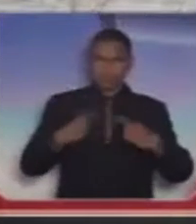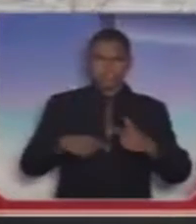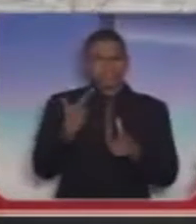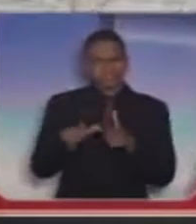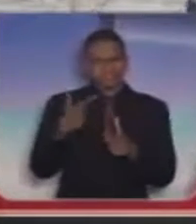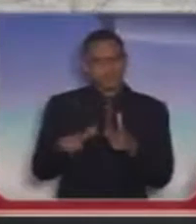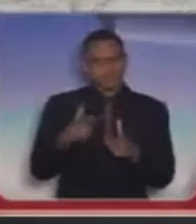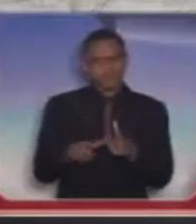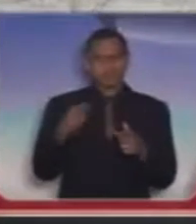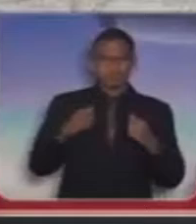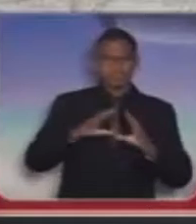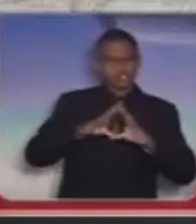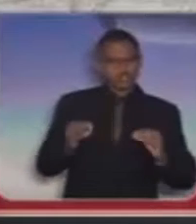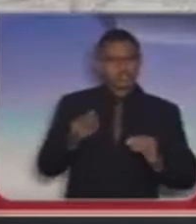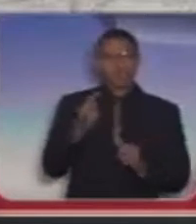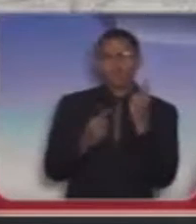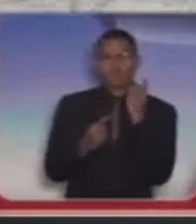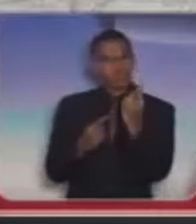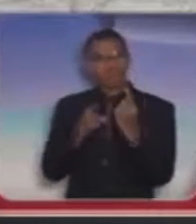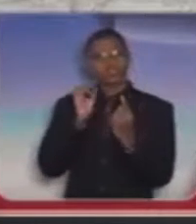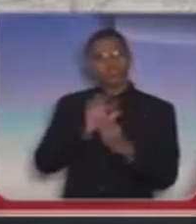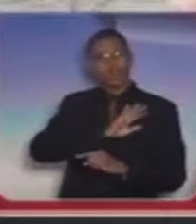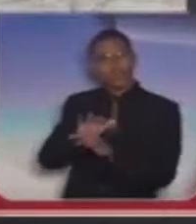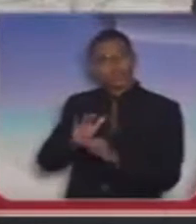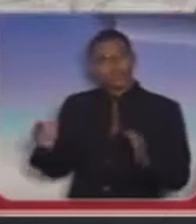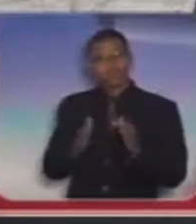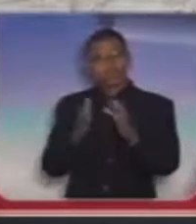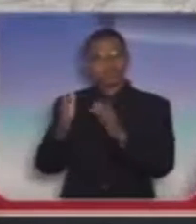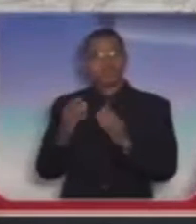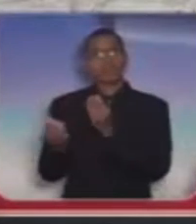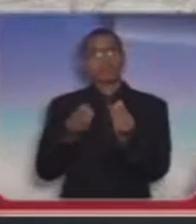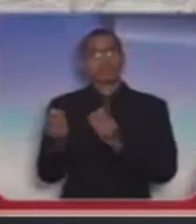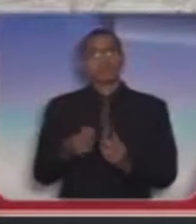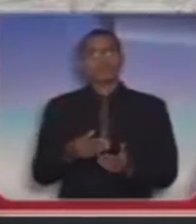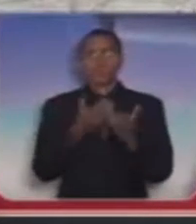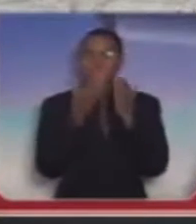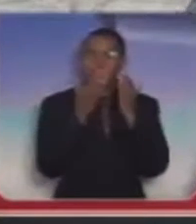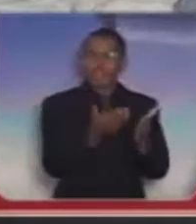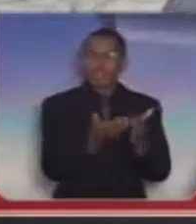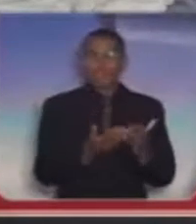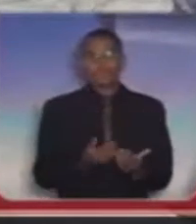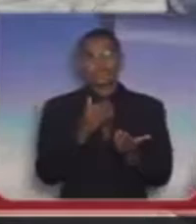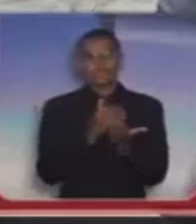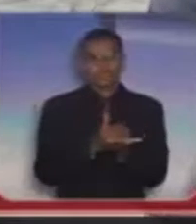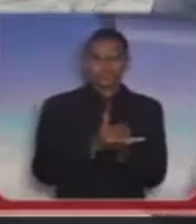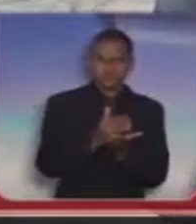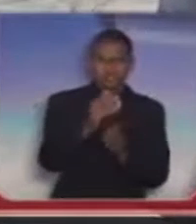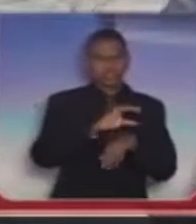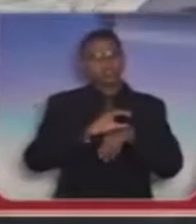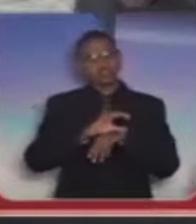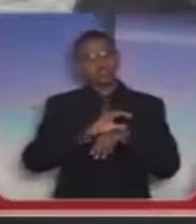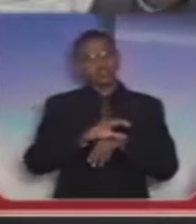uma forma de se encaminhar a uma única forma que é consultar aquele que está no início da nossa constituição